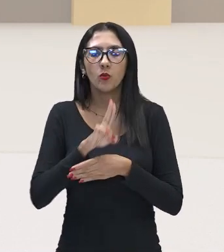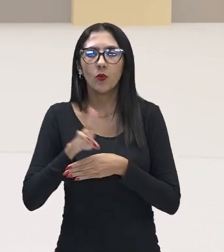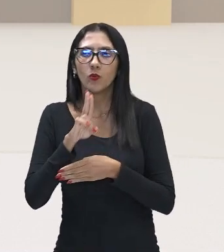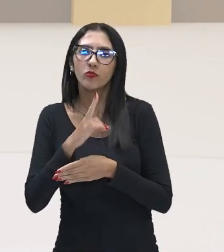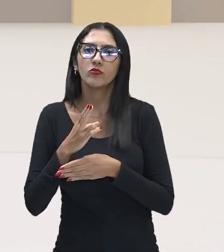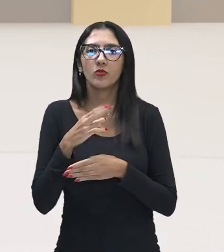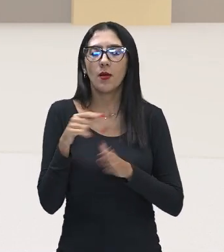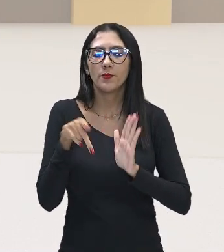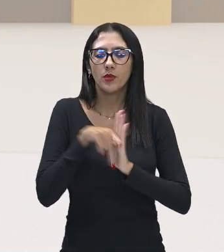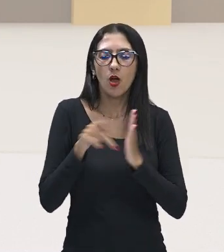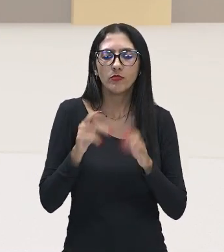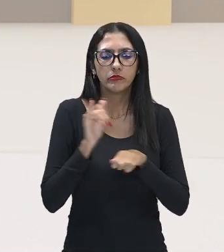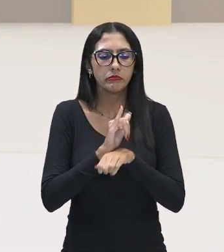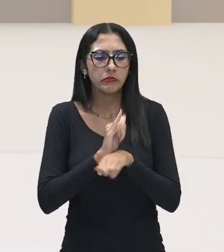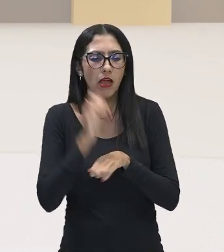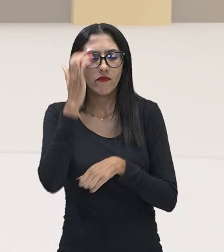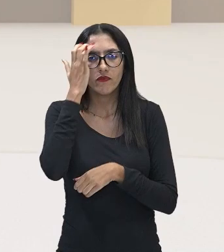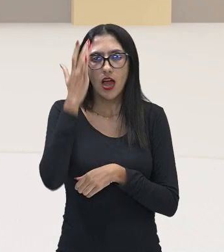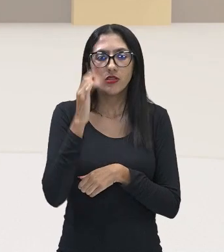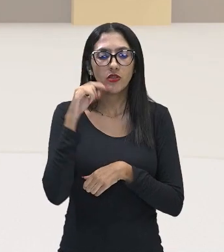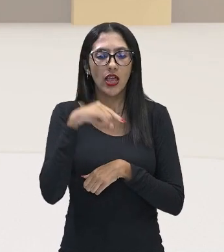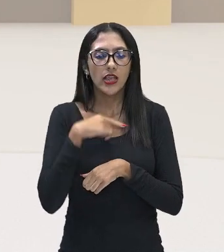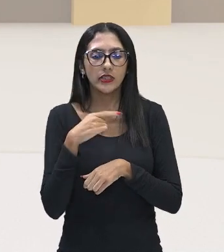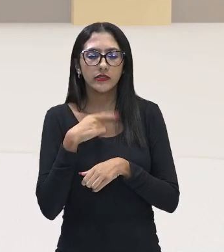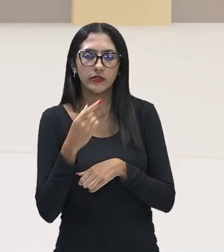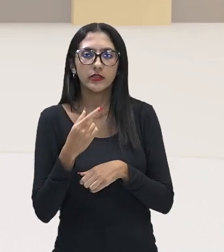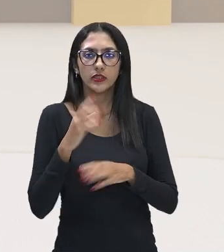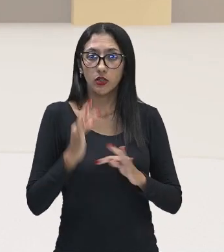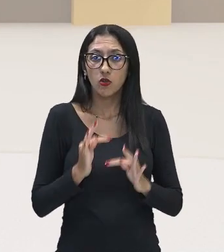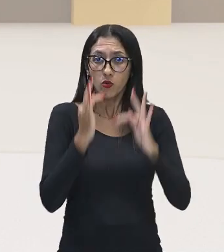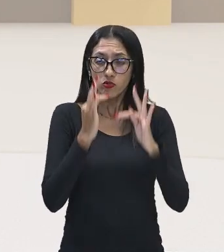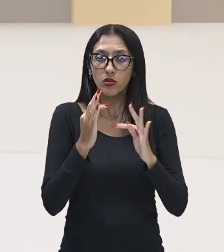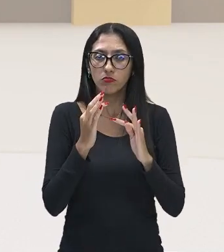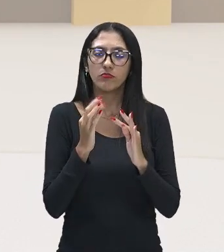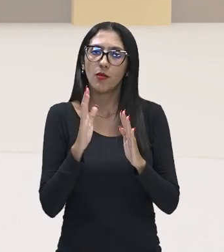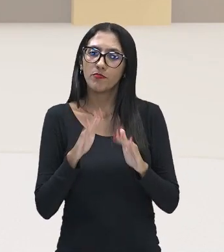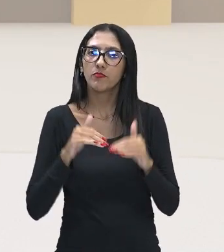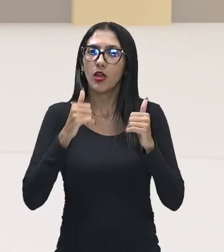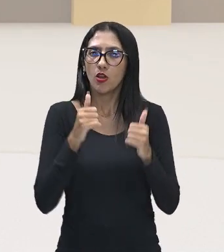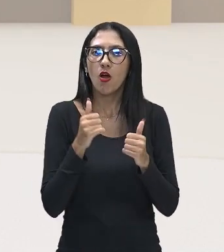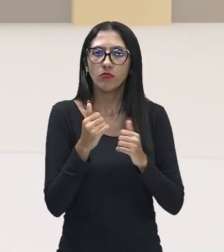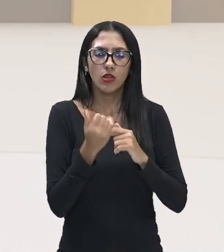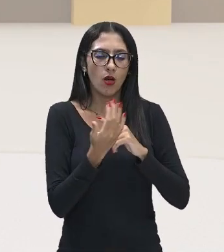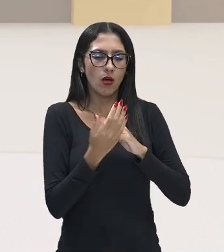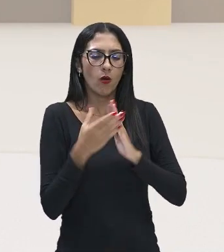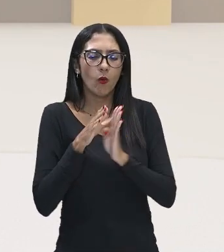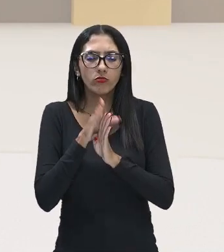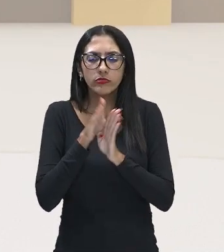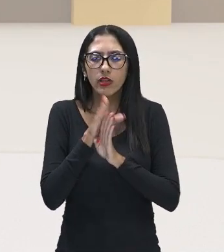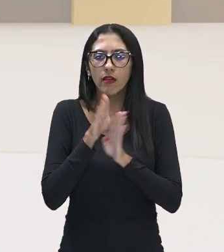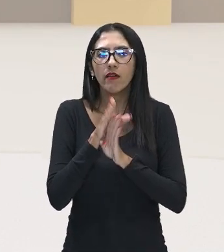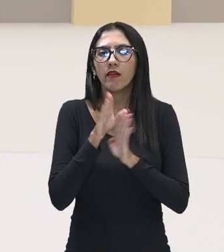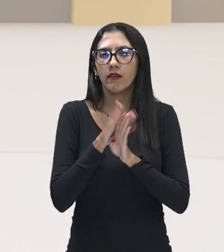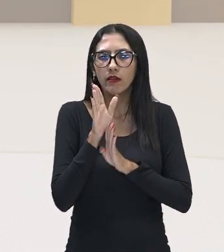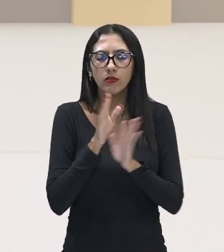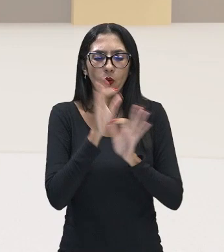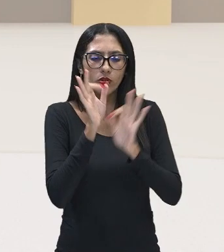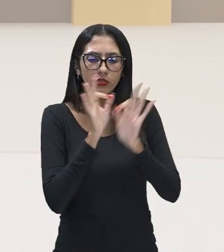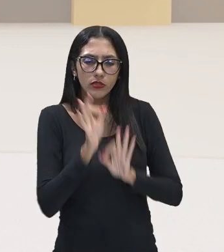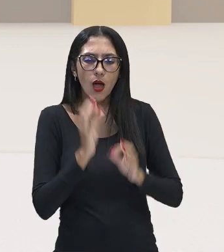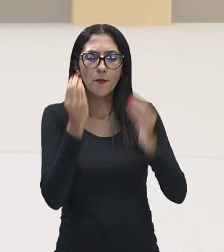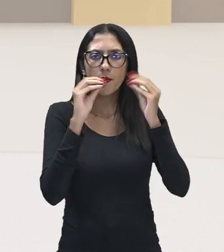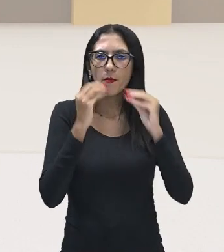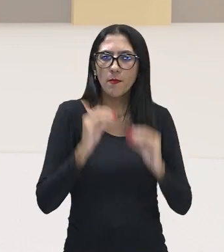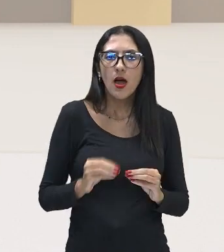cliques. Essas ferramentas têm o poder de mudar a sua relação com o dinheiro, aproximando você dos seus objetivos e afastando